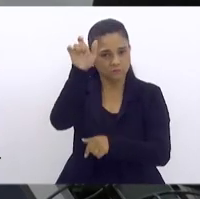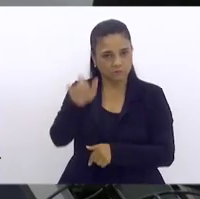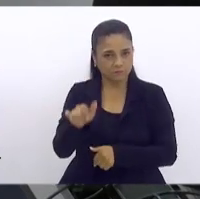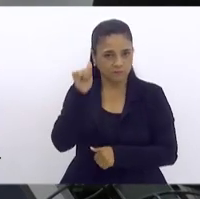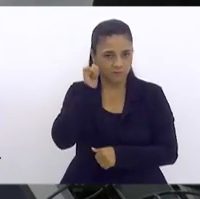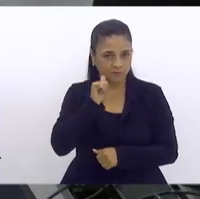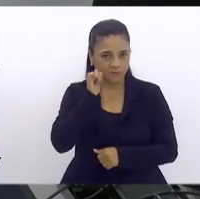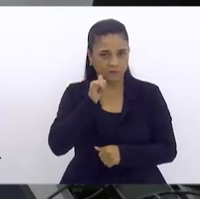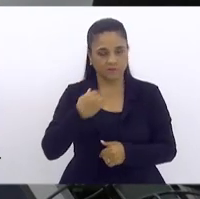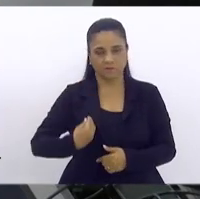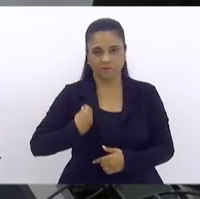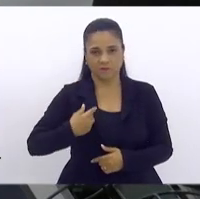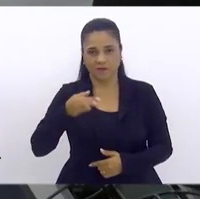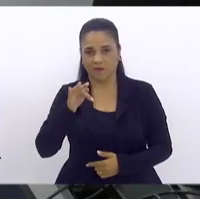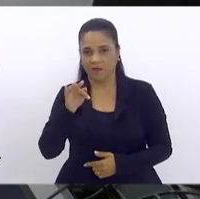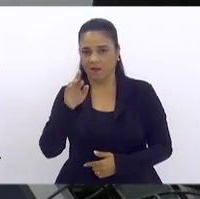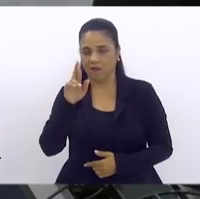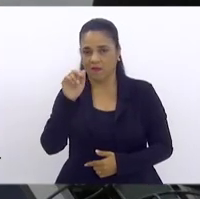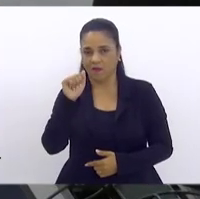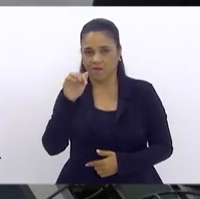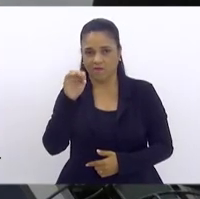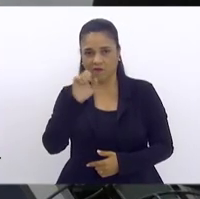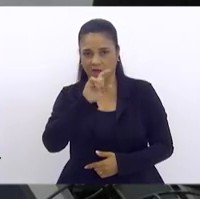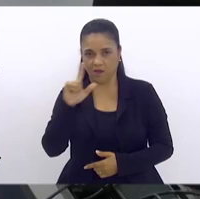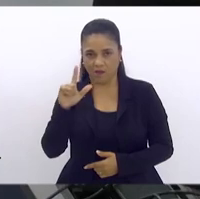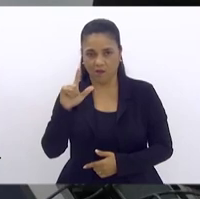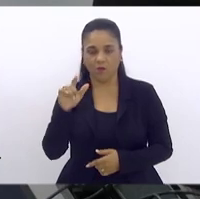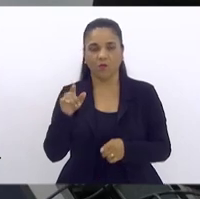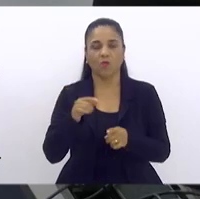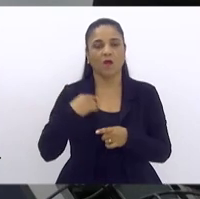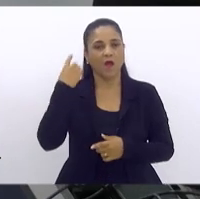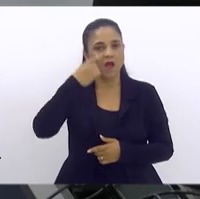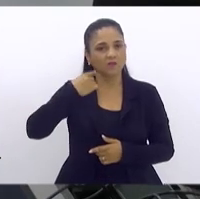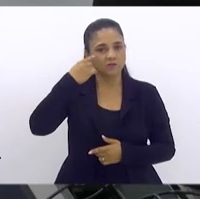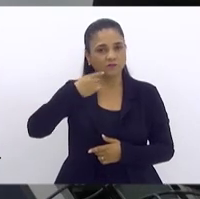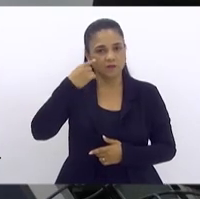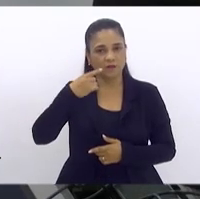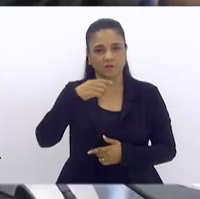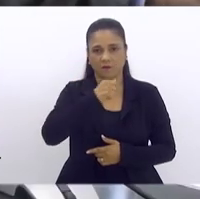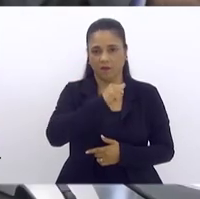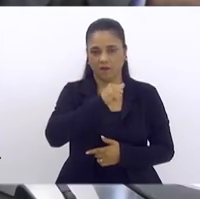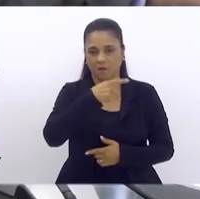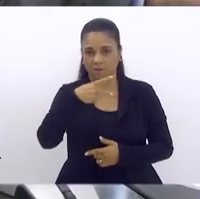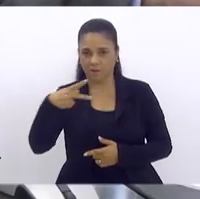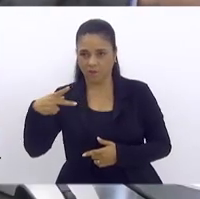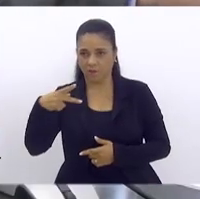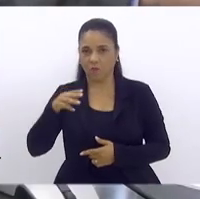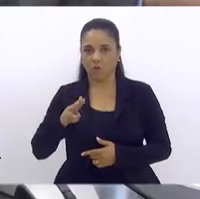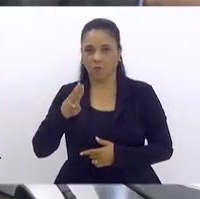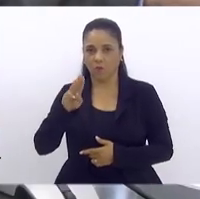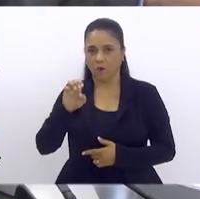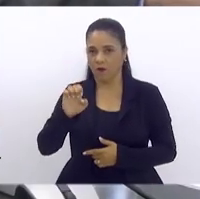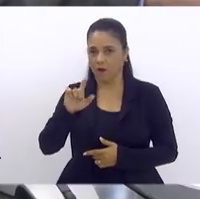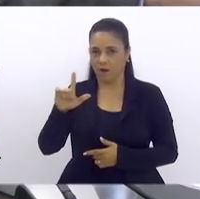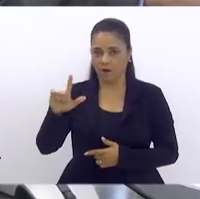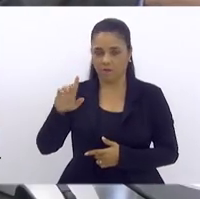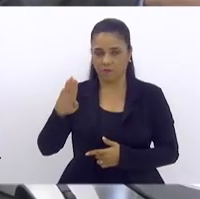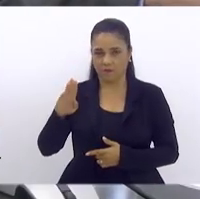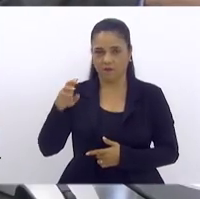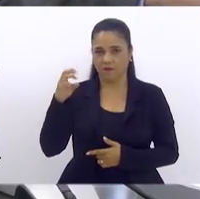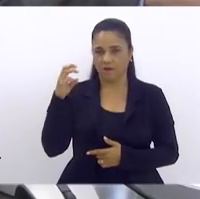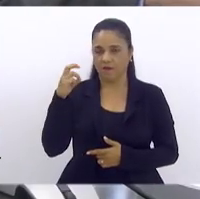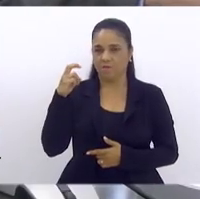do doutor Rafael Vanderlei, advogado, autor do aplicativo web Maria da Penha, CEO